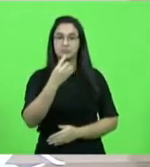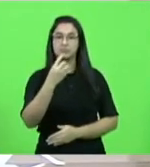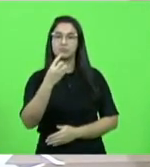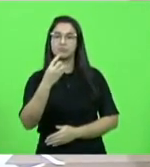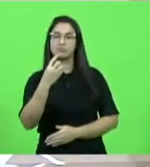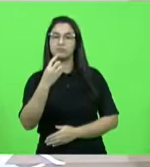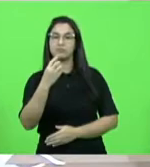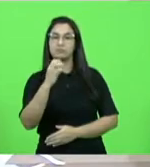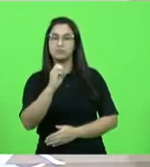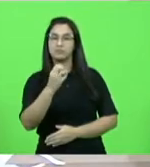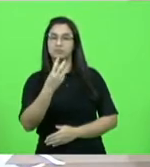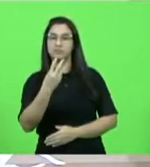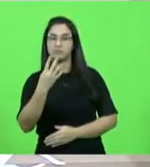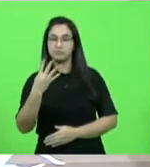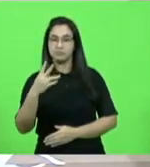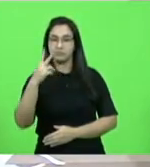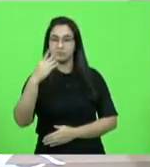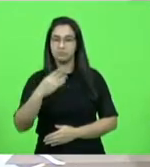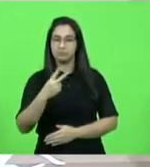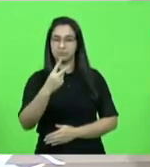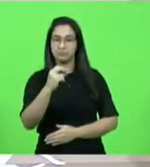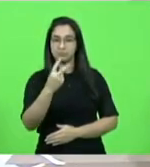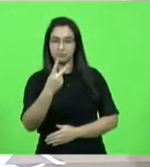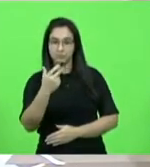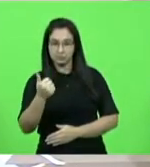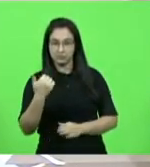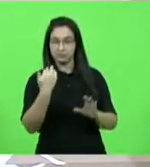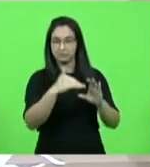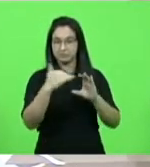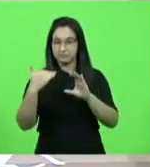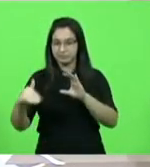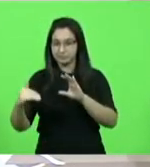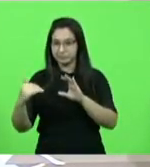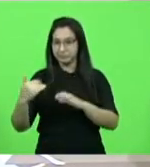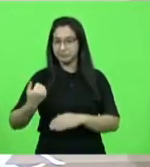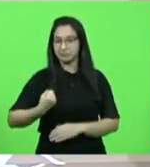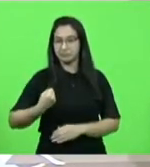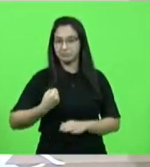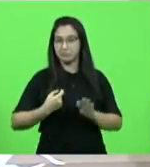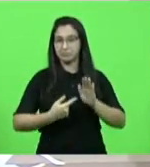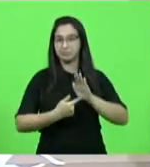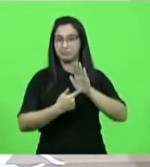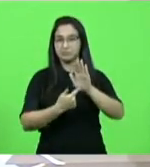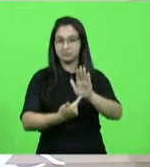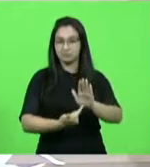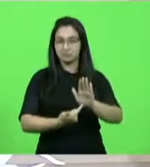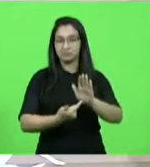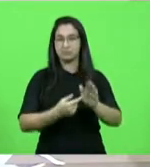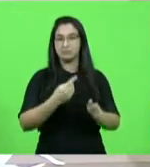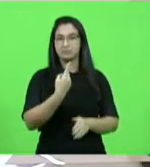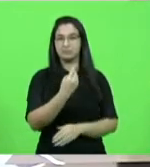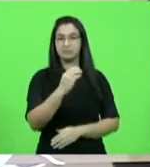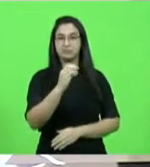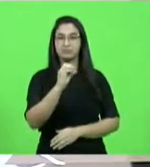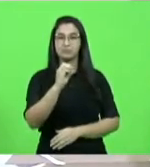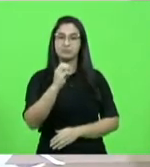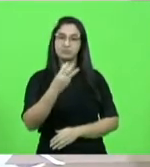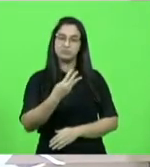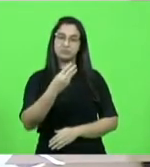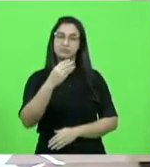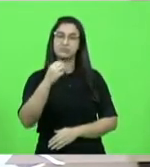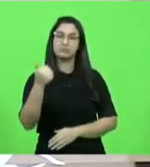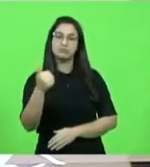1034/2021 e comunicou que encaminhará aos destinatários as indicações números 1311